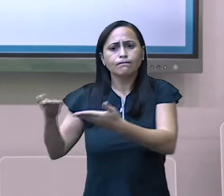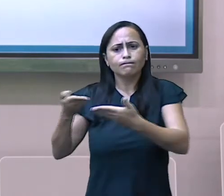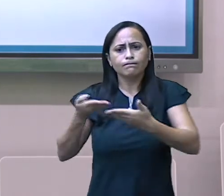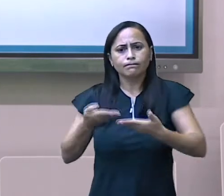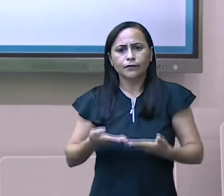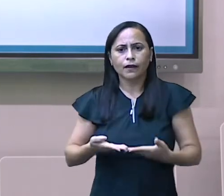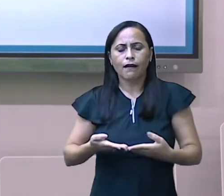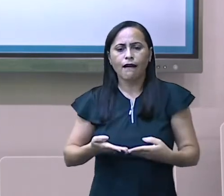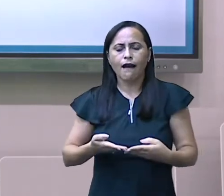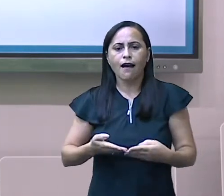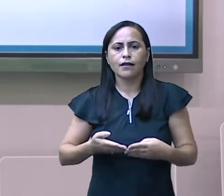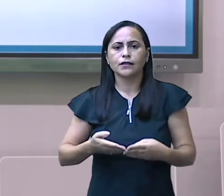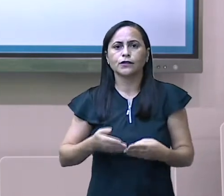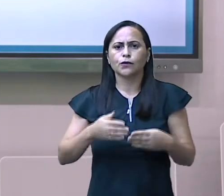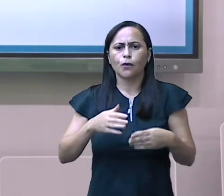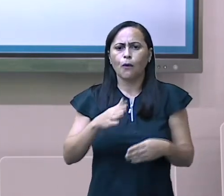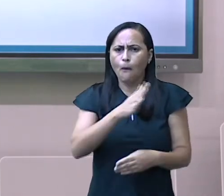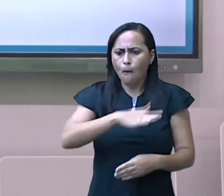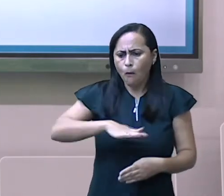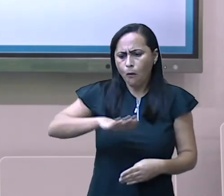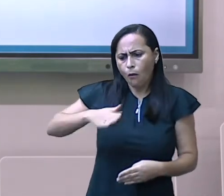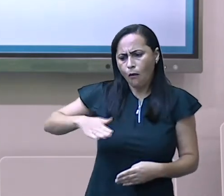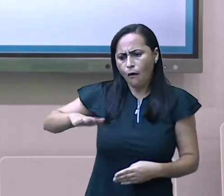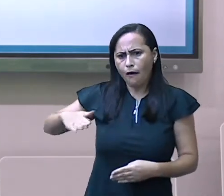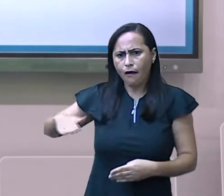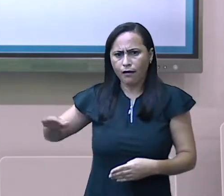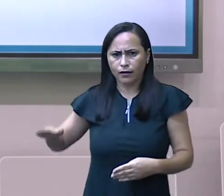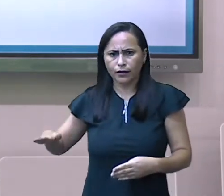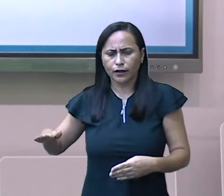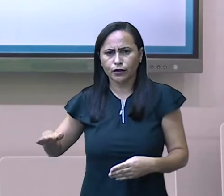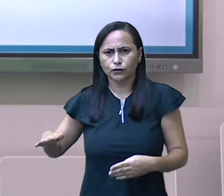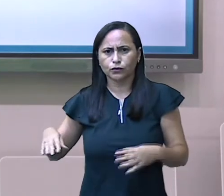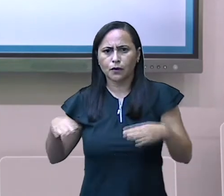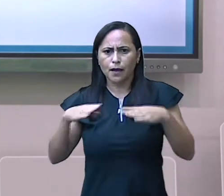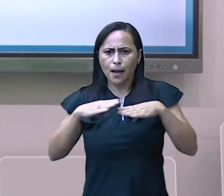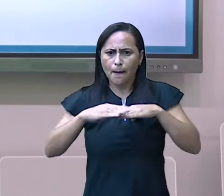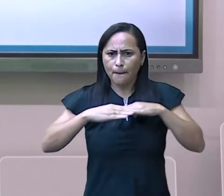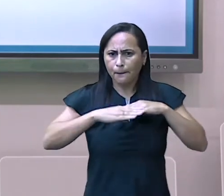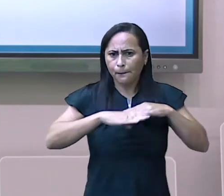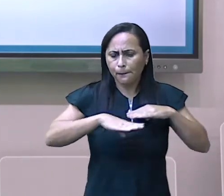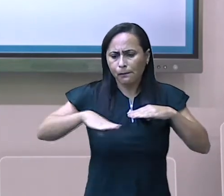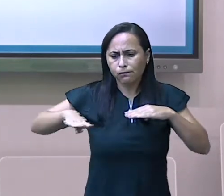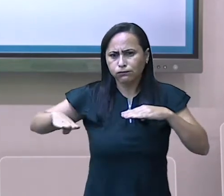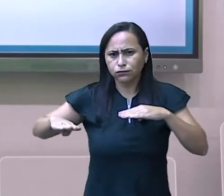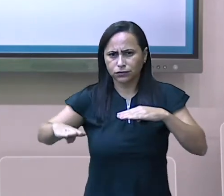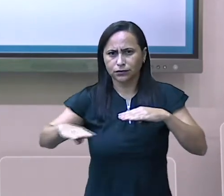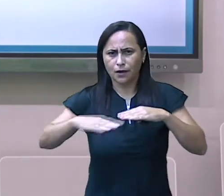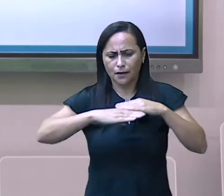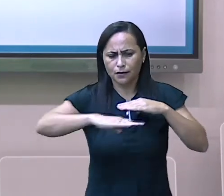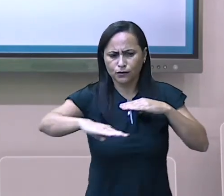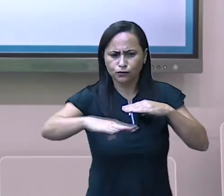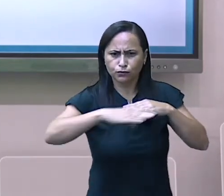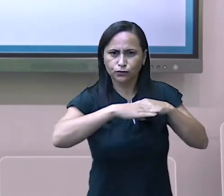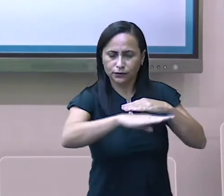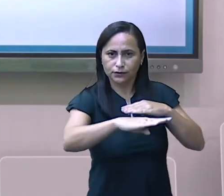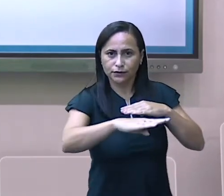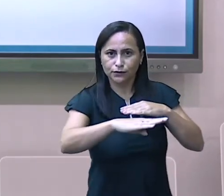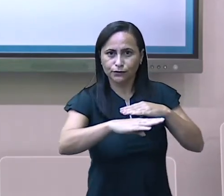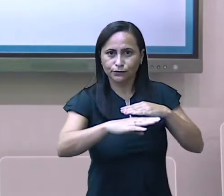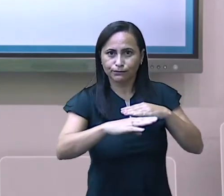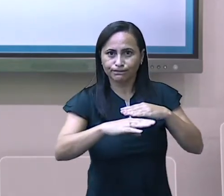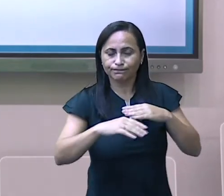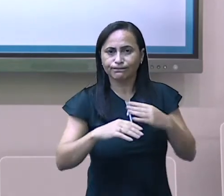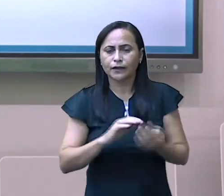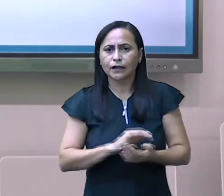Essas partículas, que sejam pedras, areia, ela vai modificando o solo.